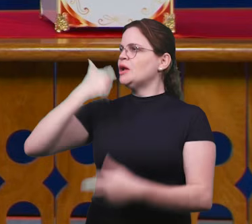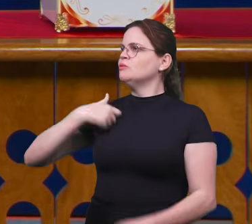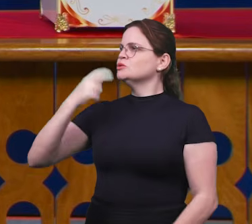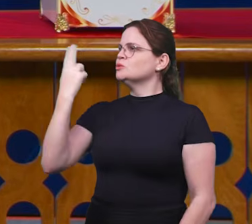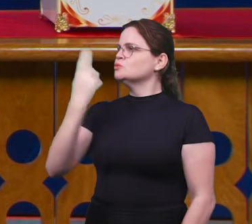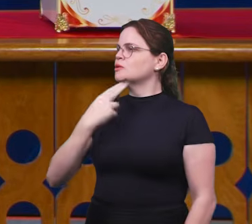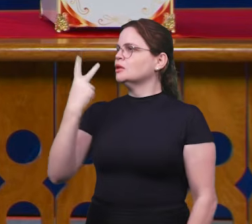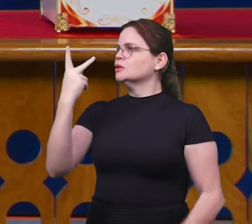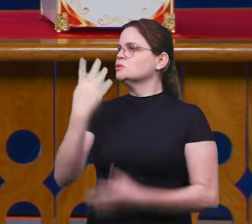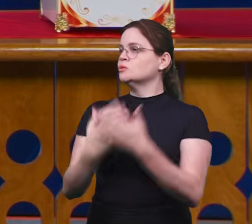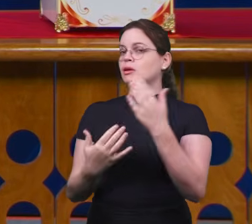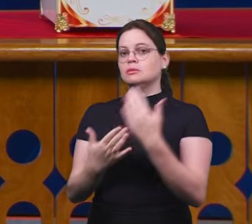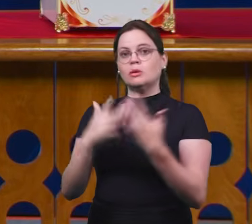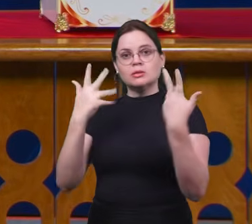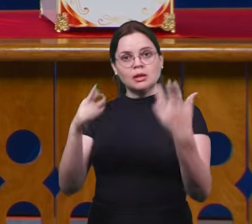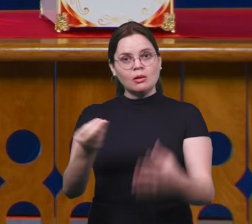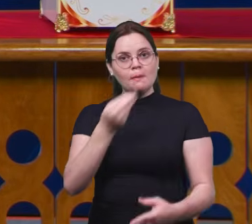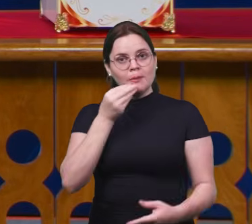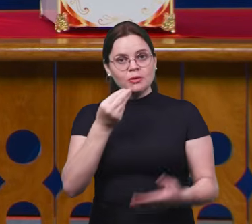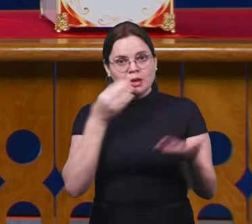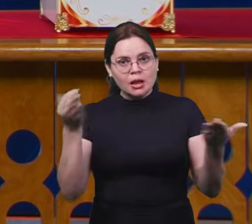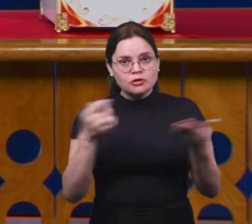irmã, a porta está aberta.